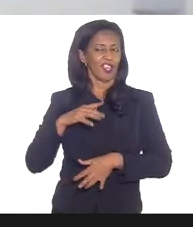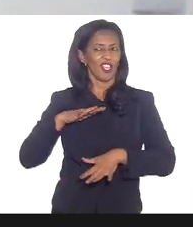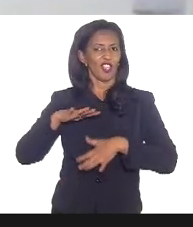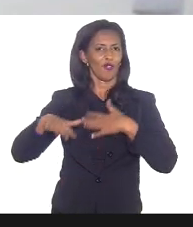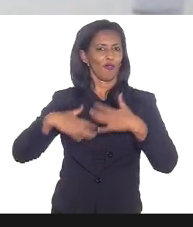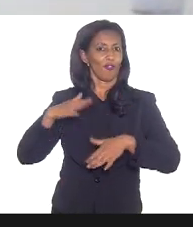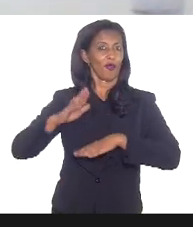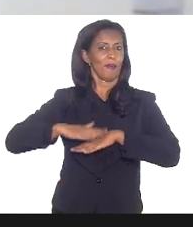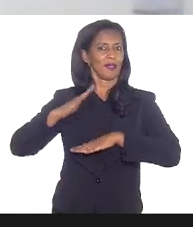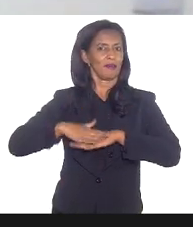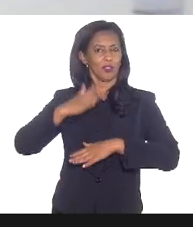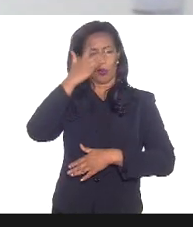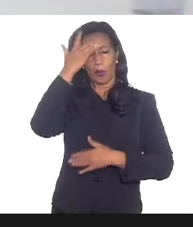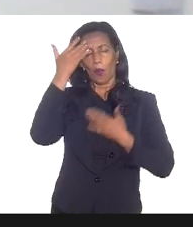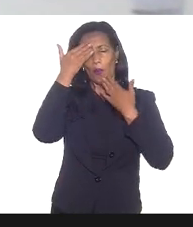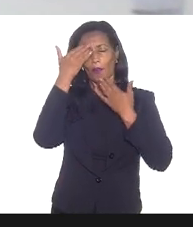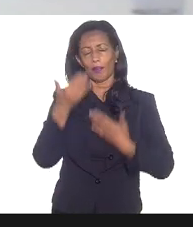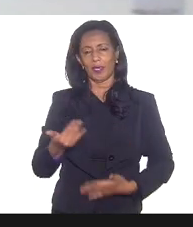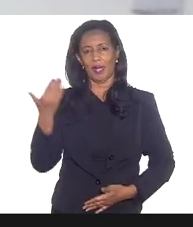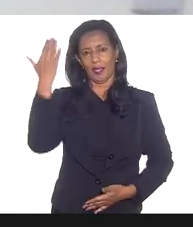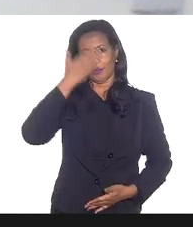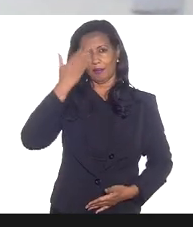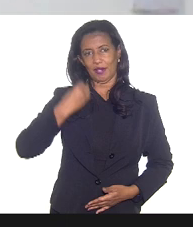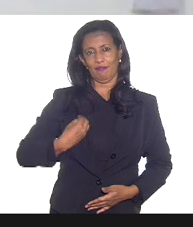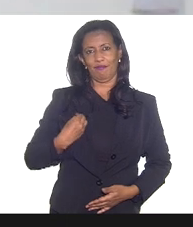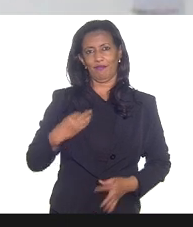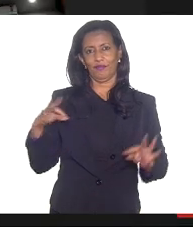vez mais gente. Obrigado à presença de todas e todos.